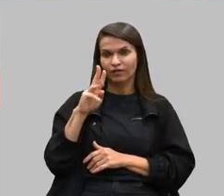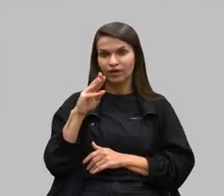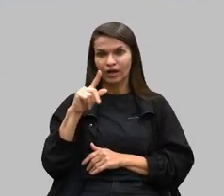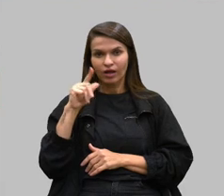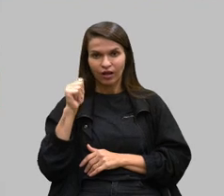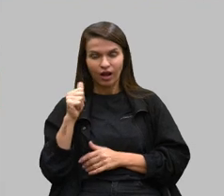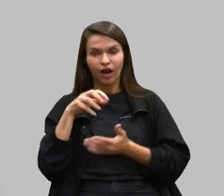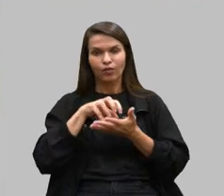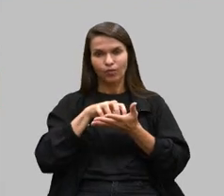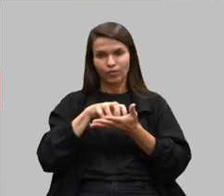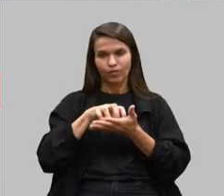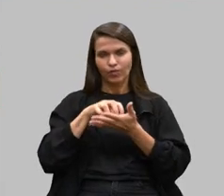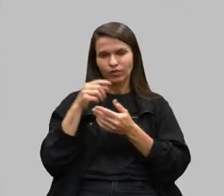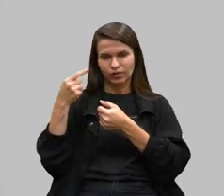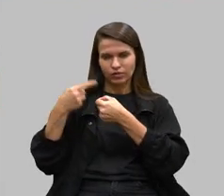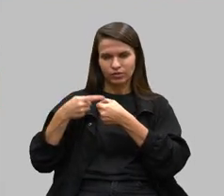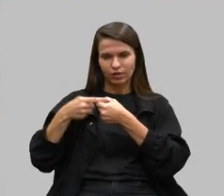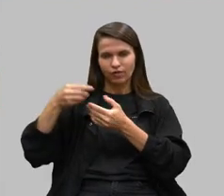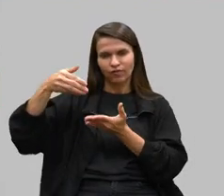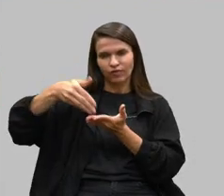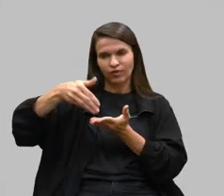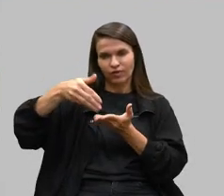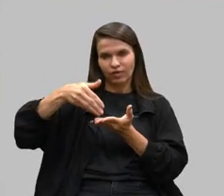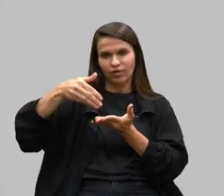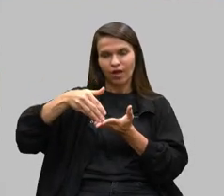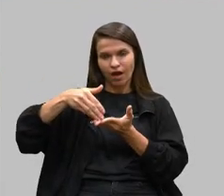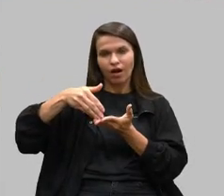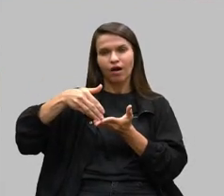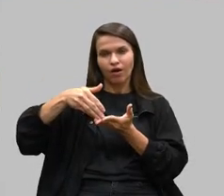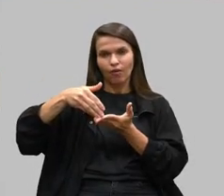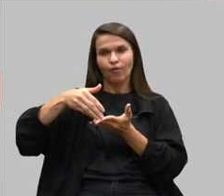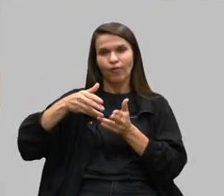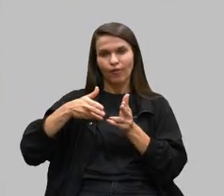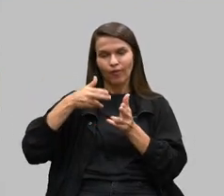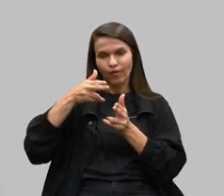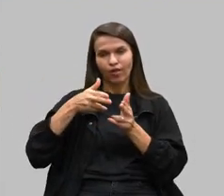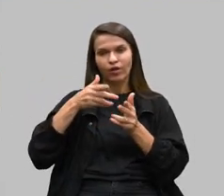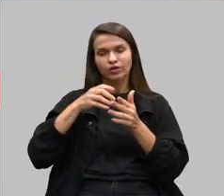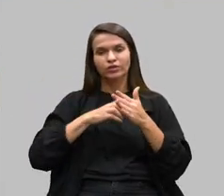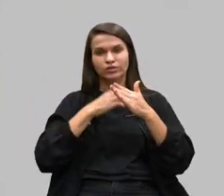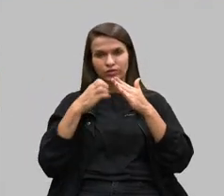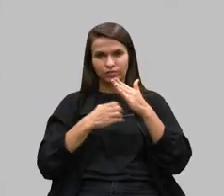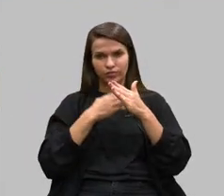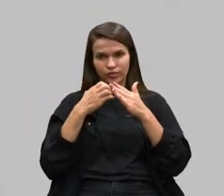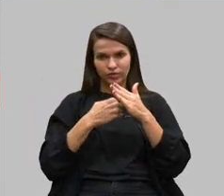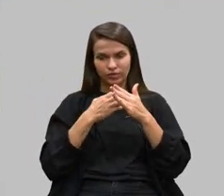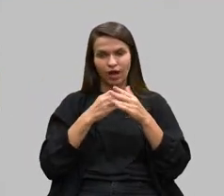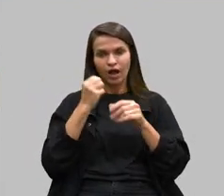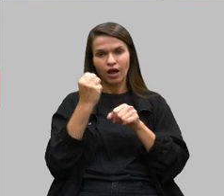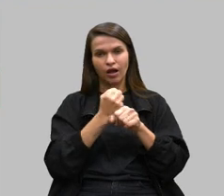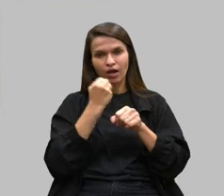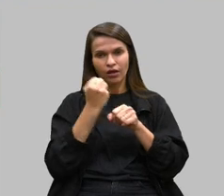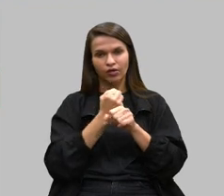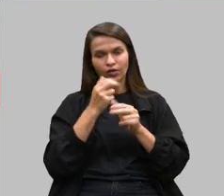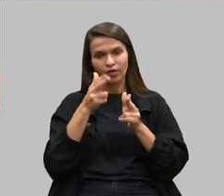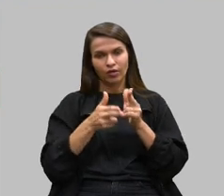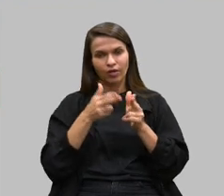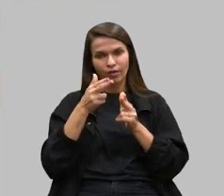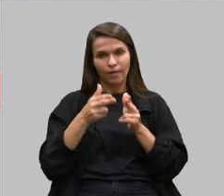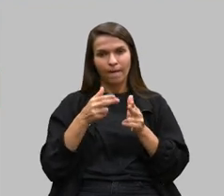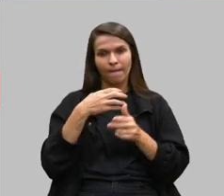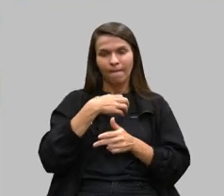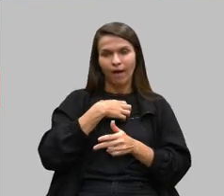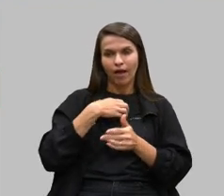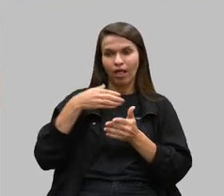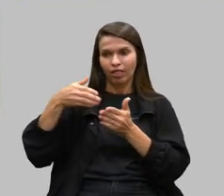porto de Caravelas do final da Rota da nossa empresa a reconstrução da ferrovia Bahia Minas e